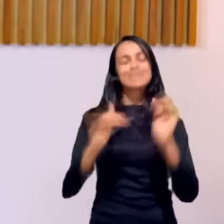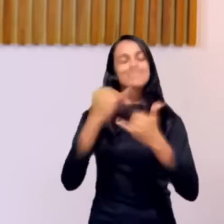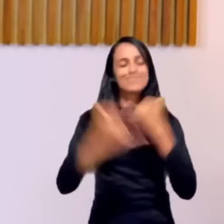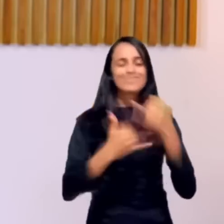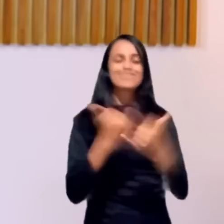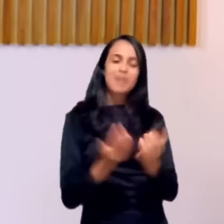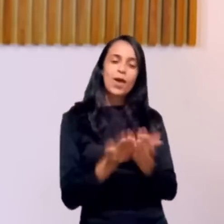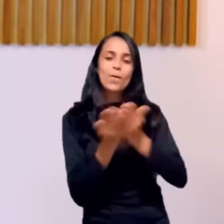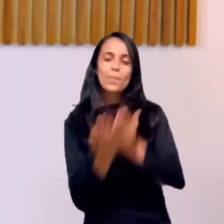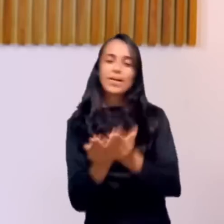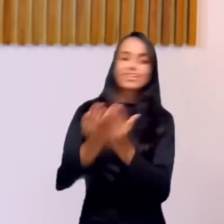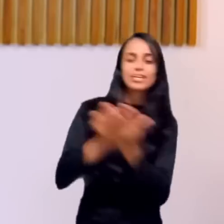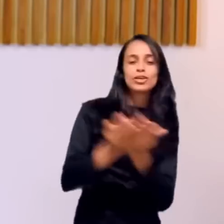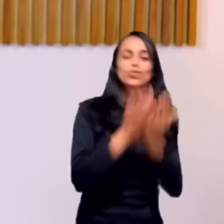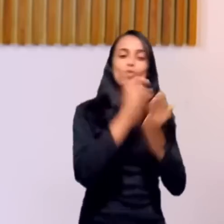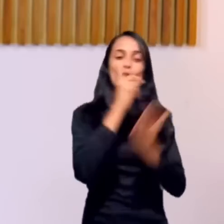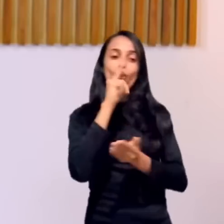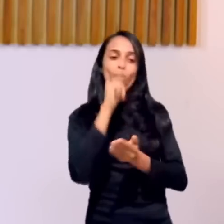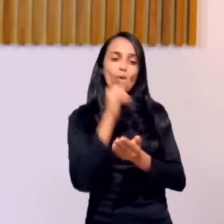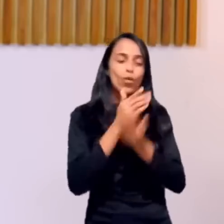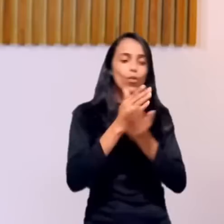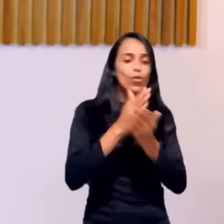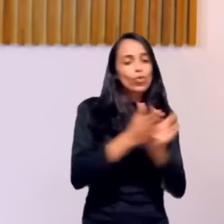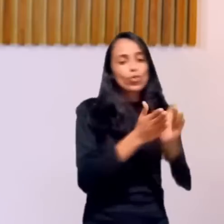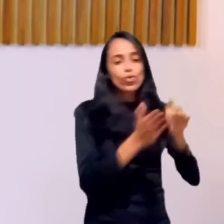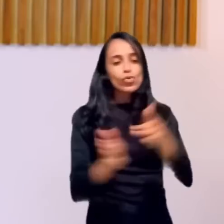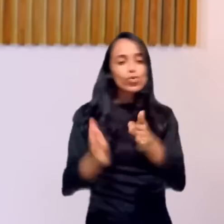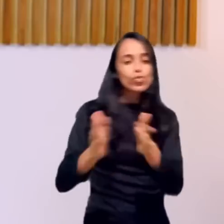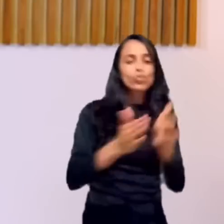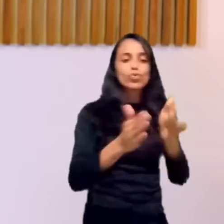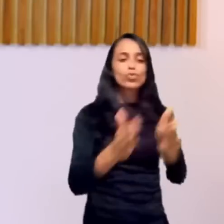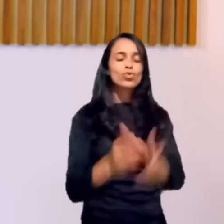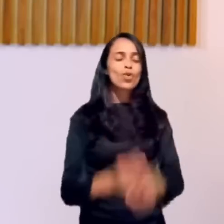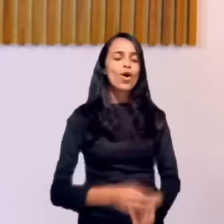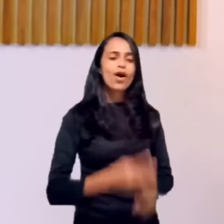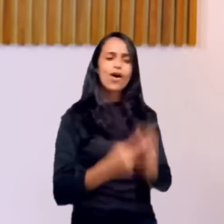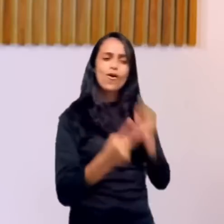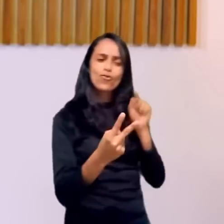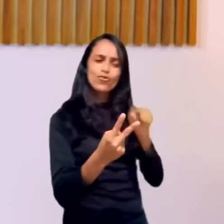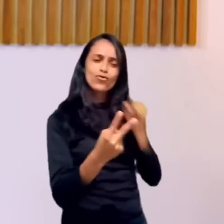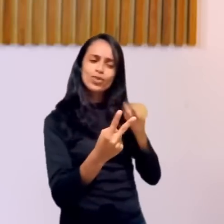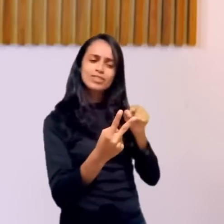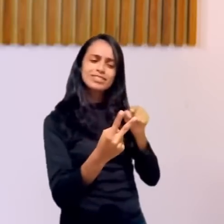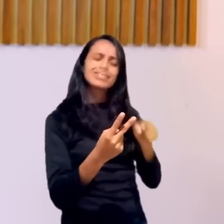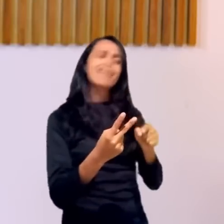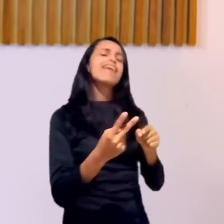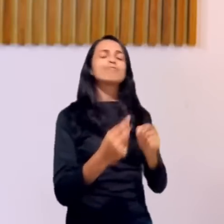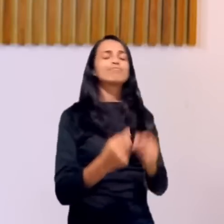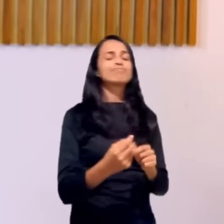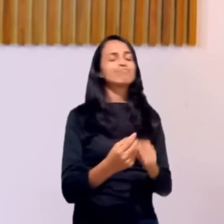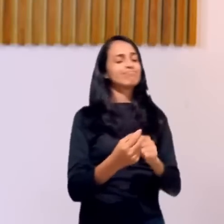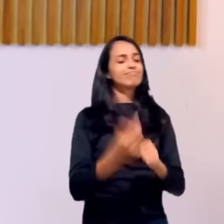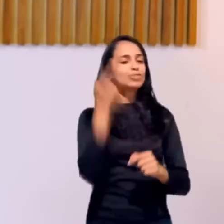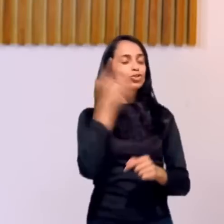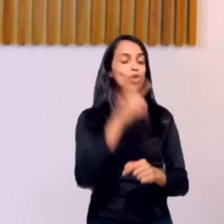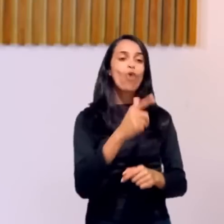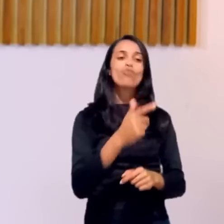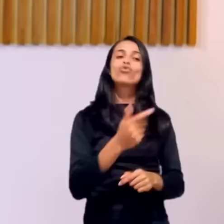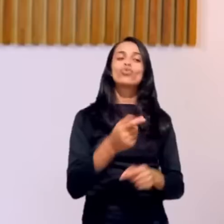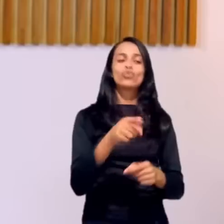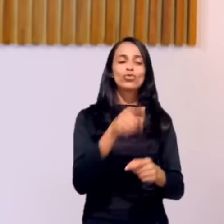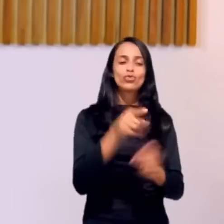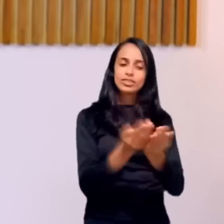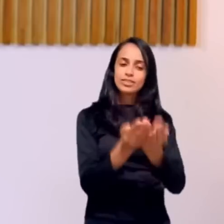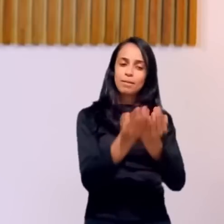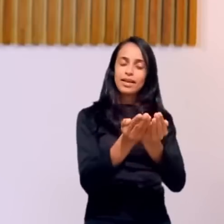com o barquinho. Pois é, barquinho, você é meu 2 vezes. É meu porque eu ganhei a primeira vez. E